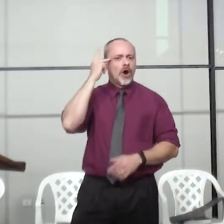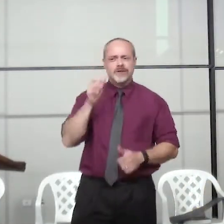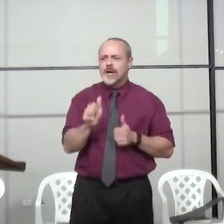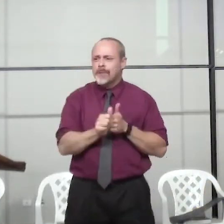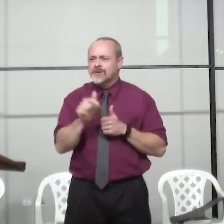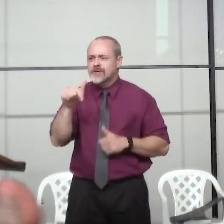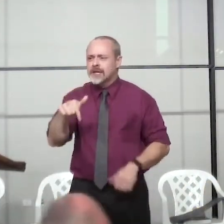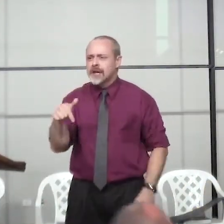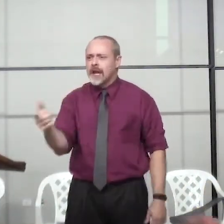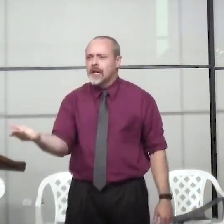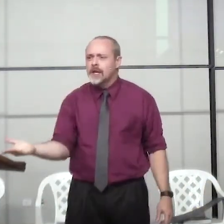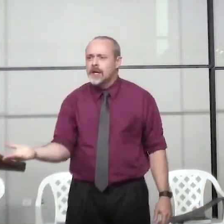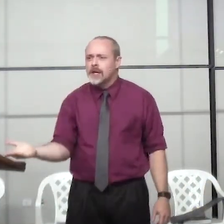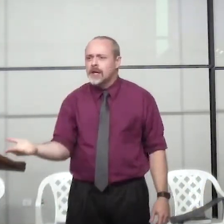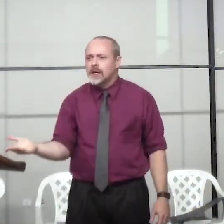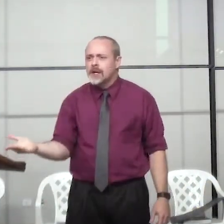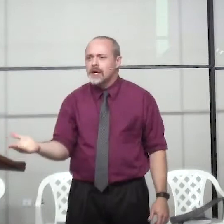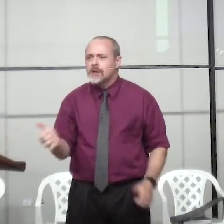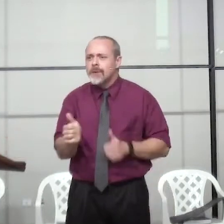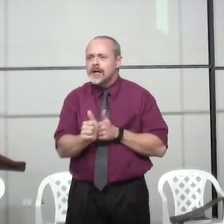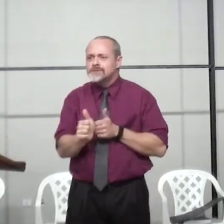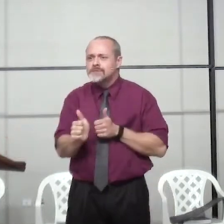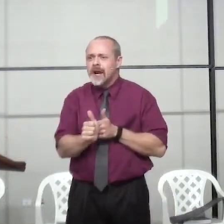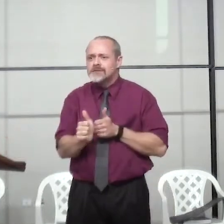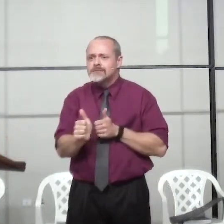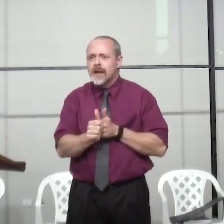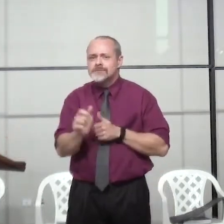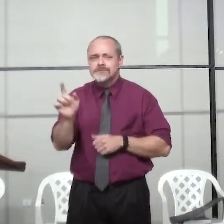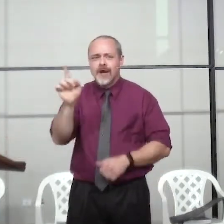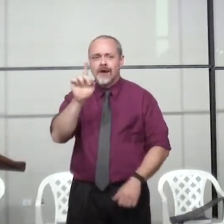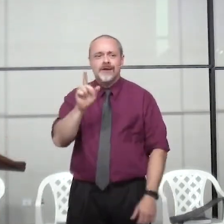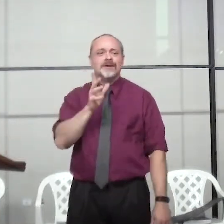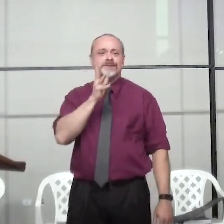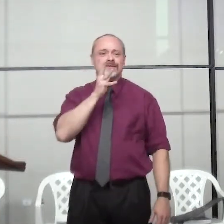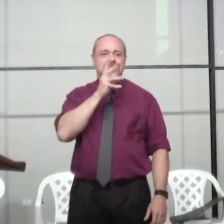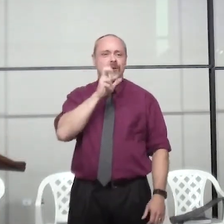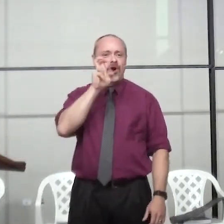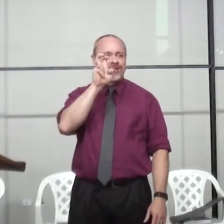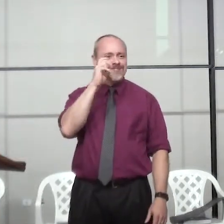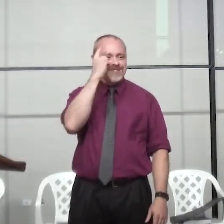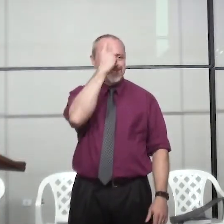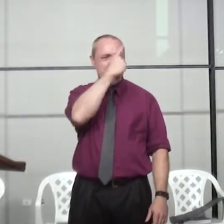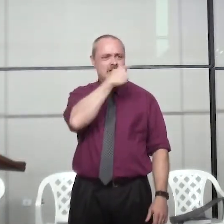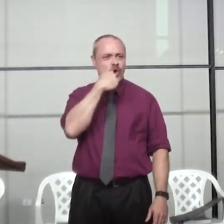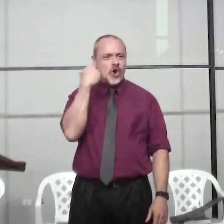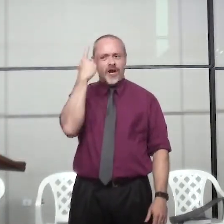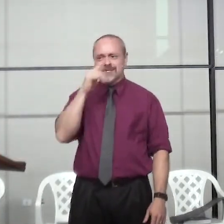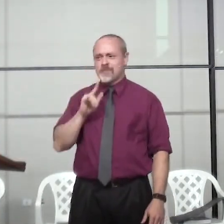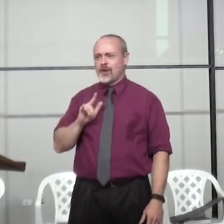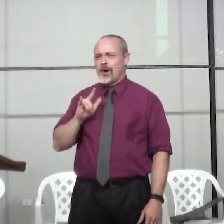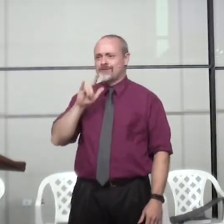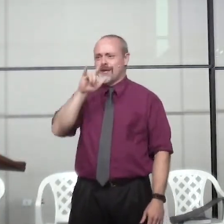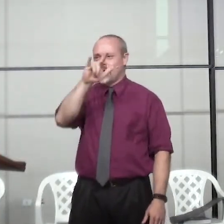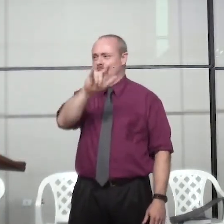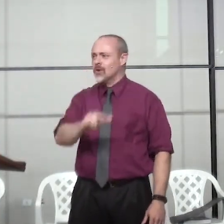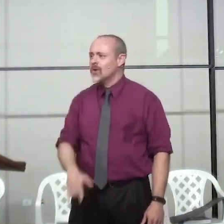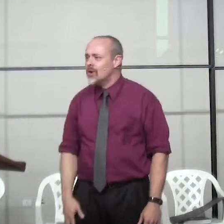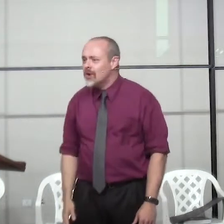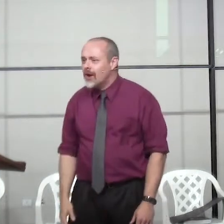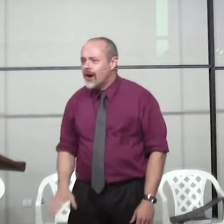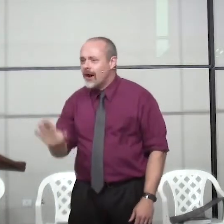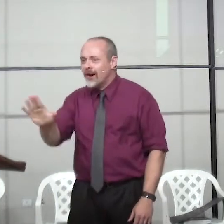São Paulo. Tá perto daqui, né? Perto? Não. Demora 5 horas pelo